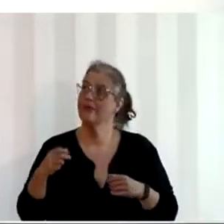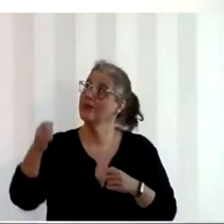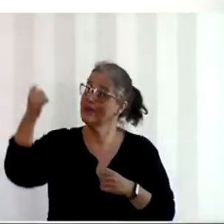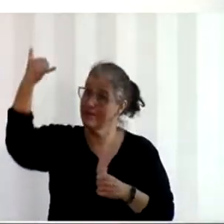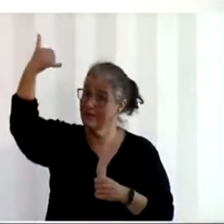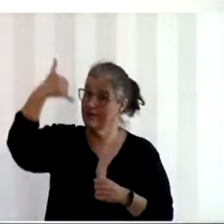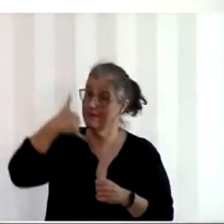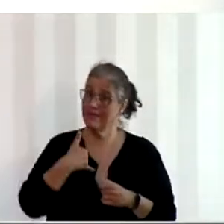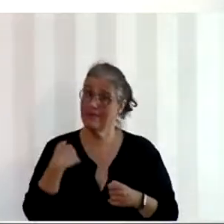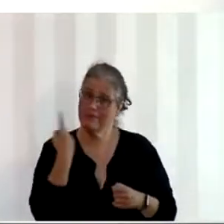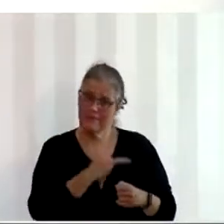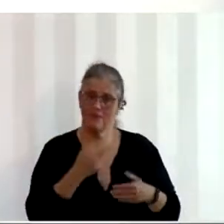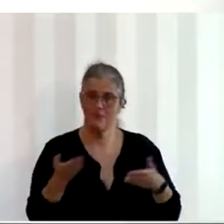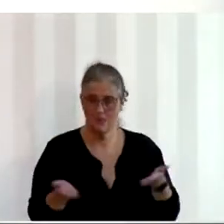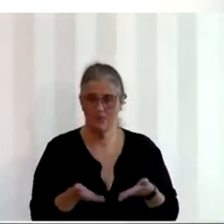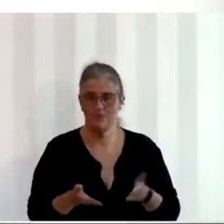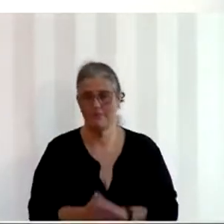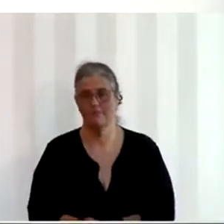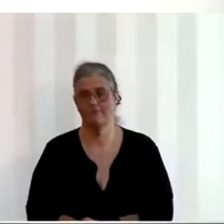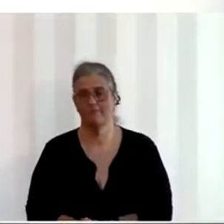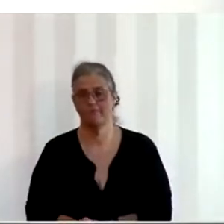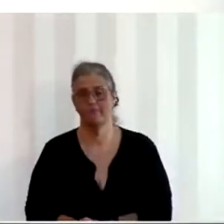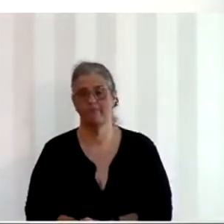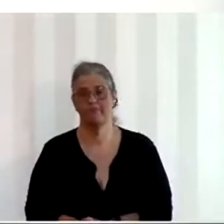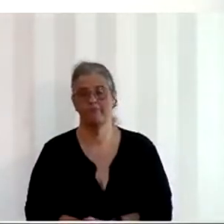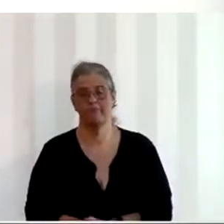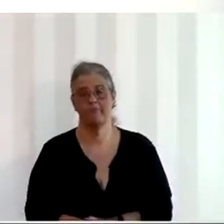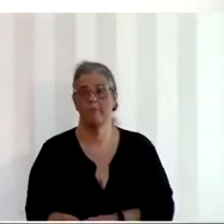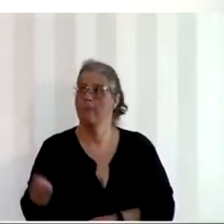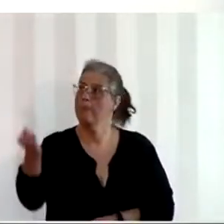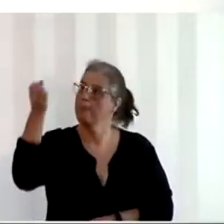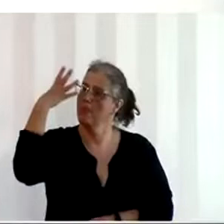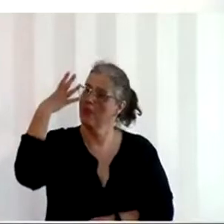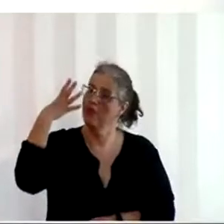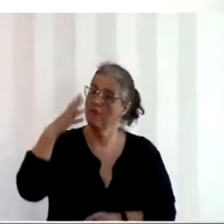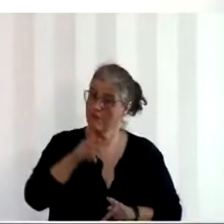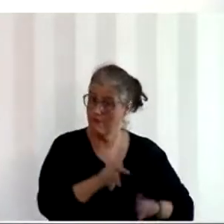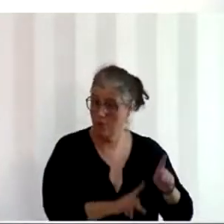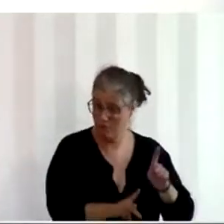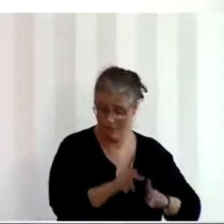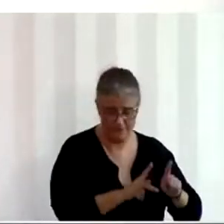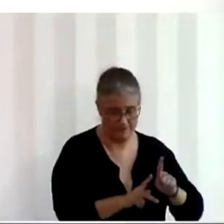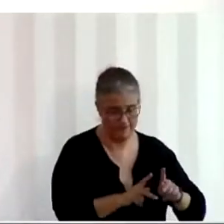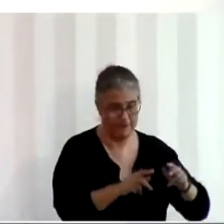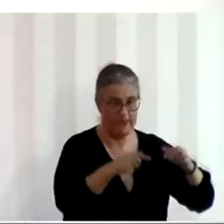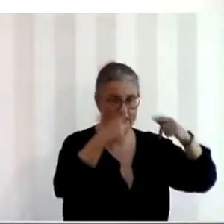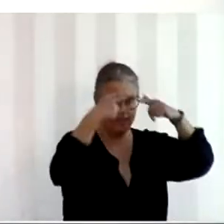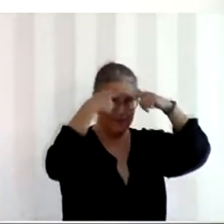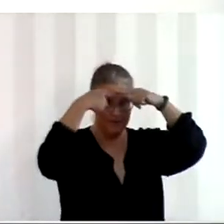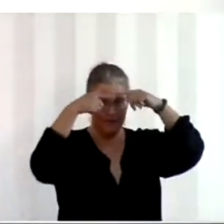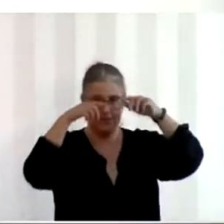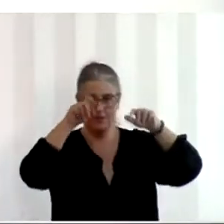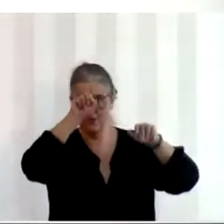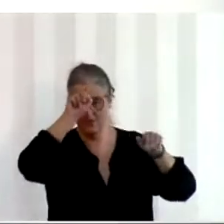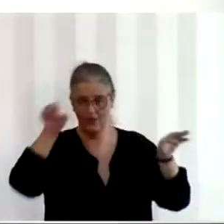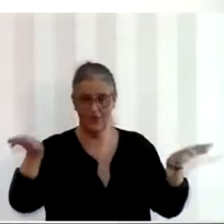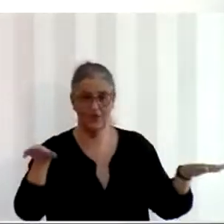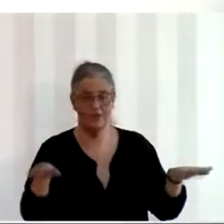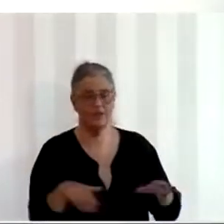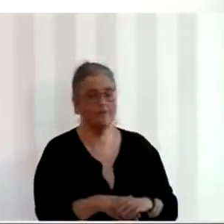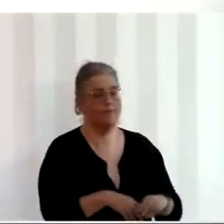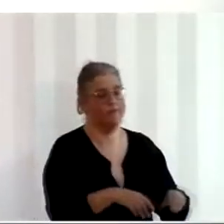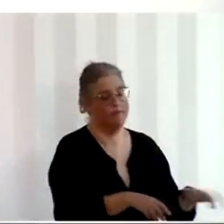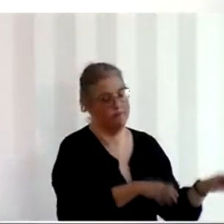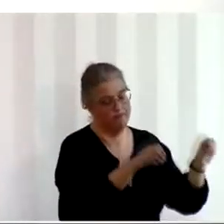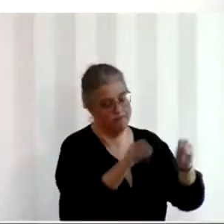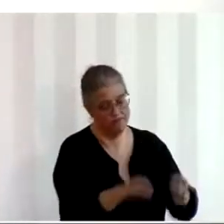sua presença entre o seu povo. Logo que o povo está saindo lá do Egito, e eles estarão passando ali